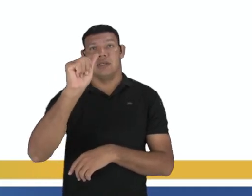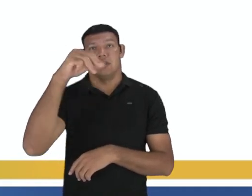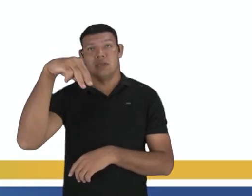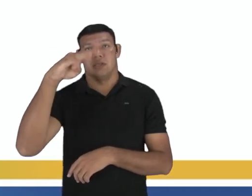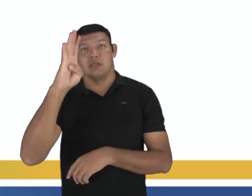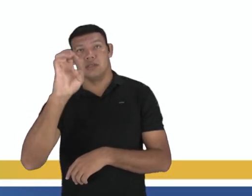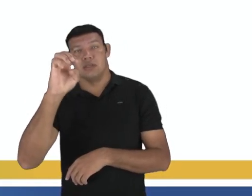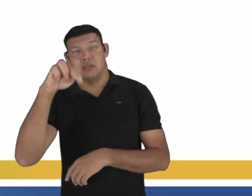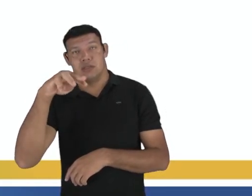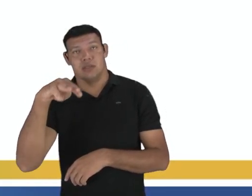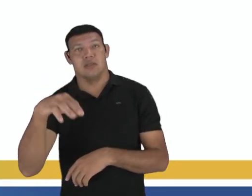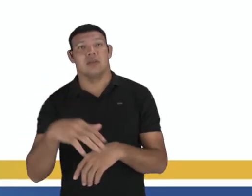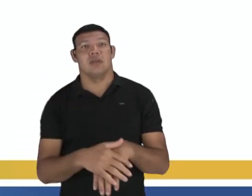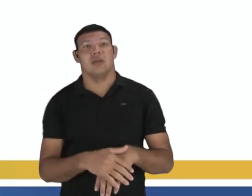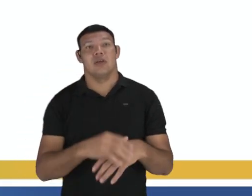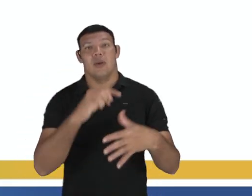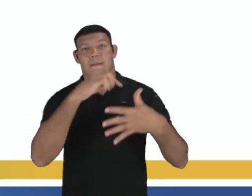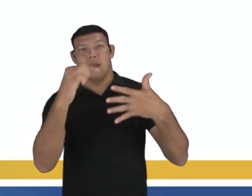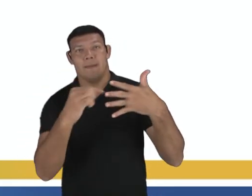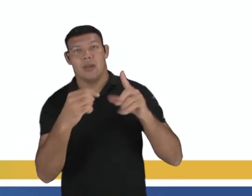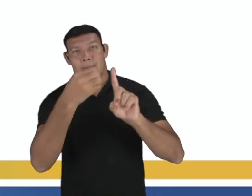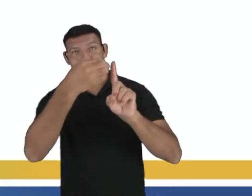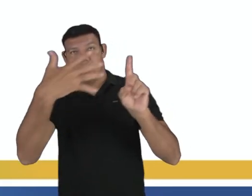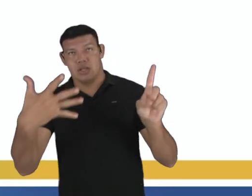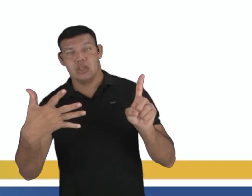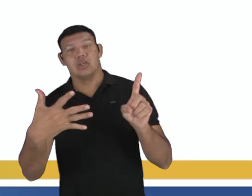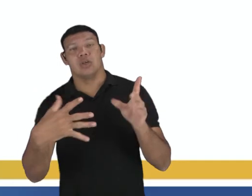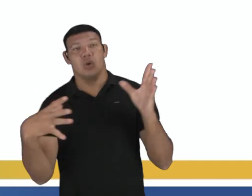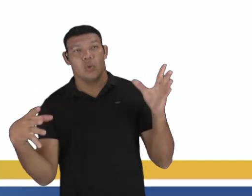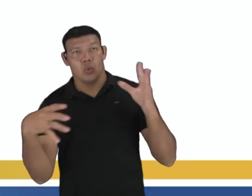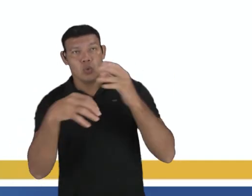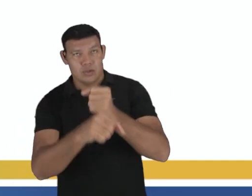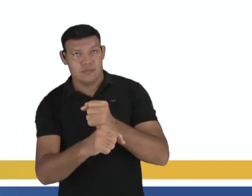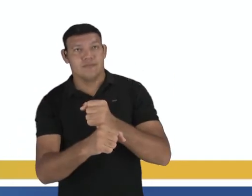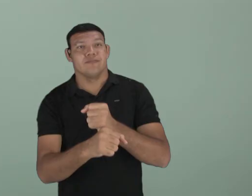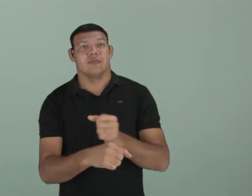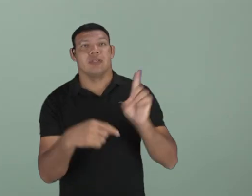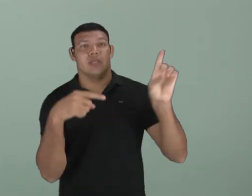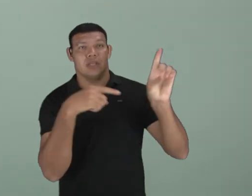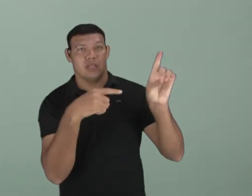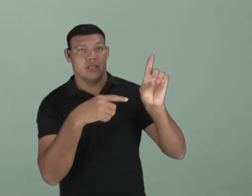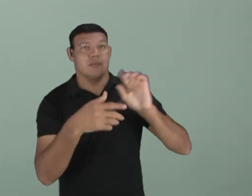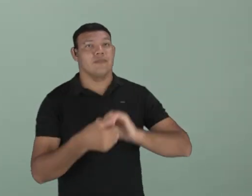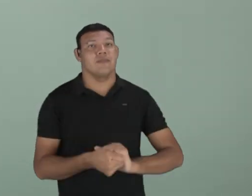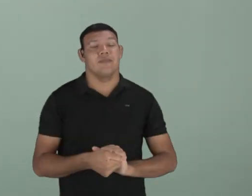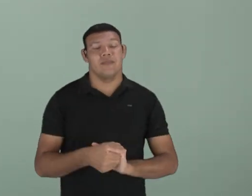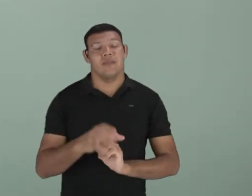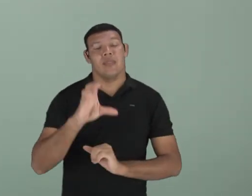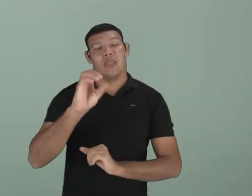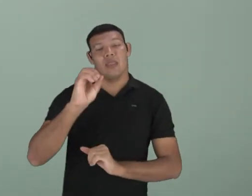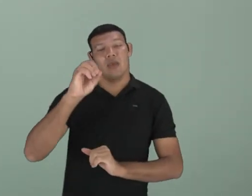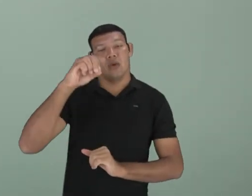nós temos o conforme, que é o operador de conformidade. Ok? Próximo.